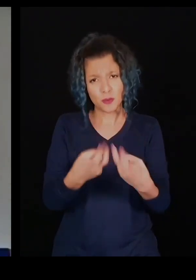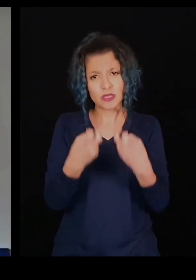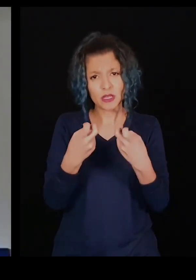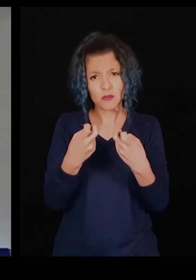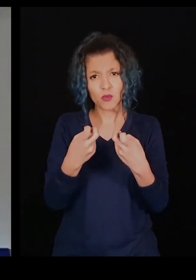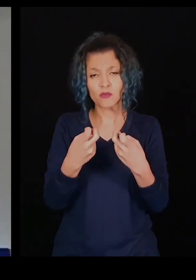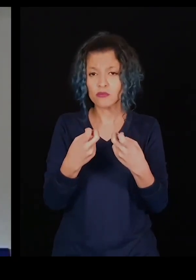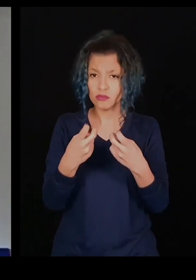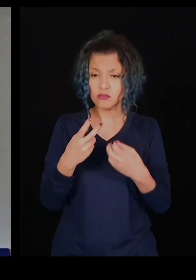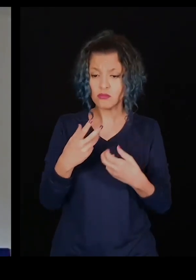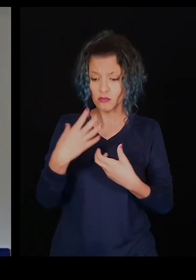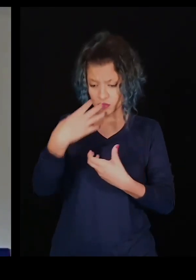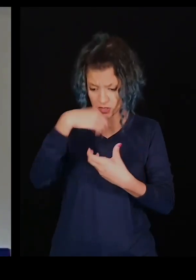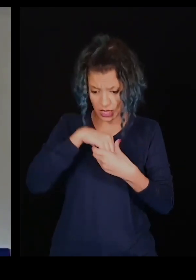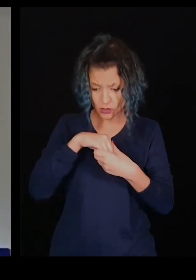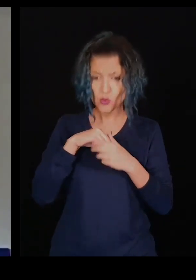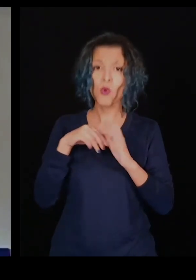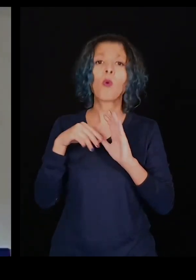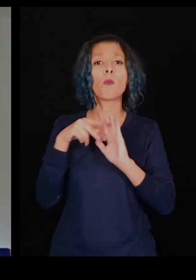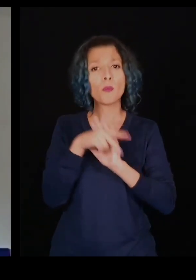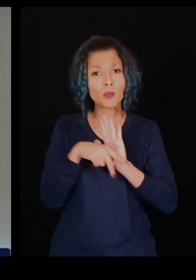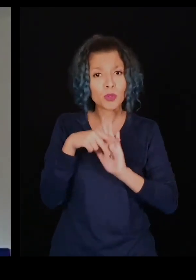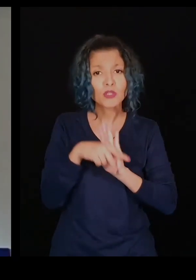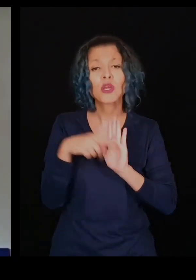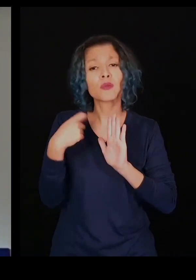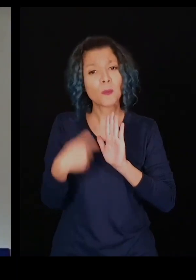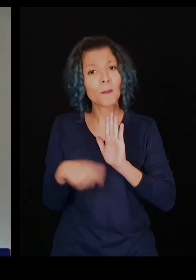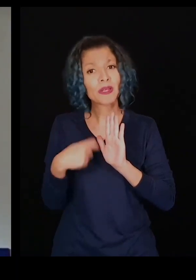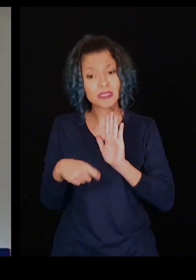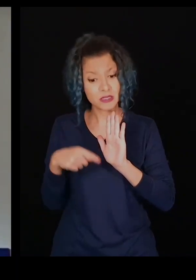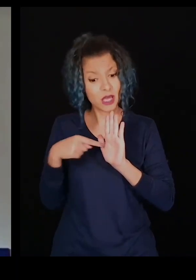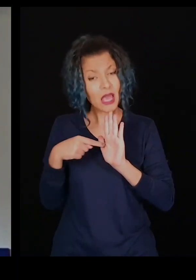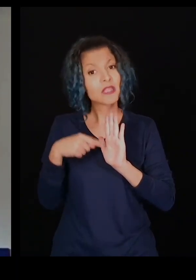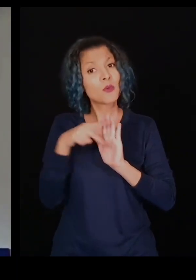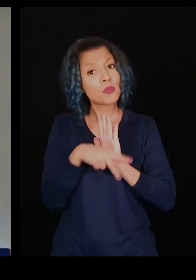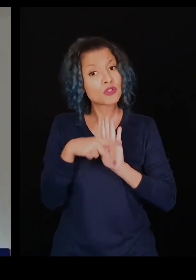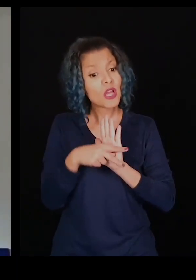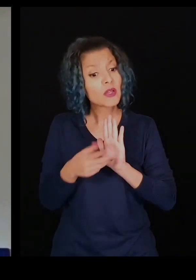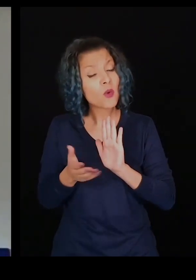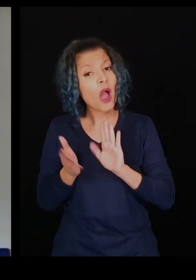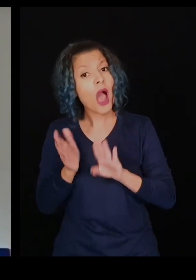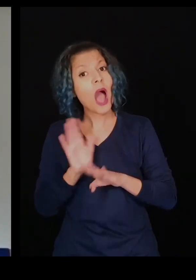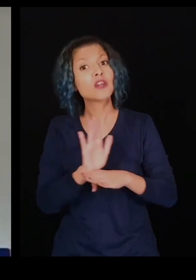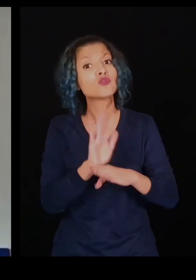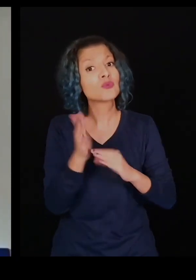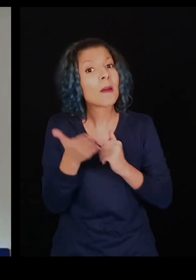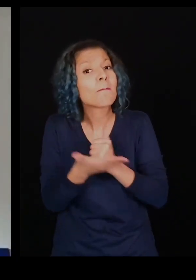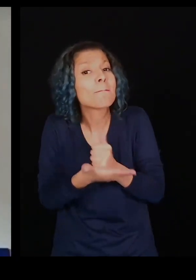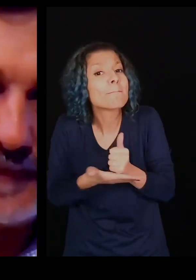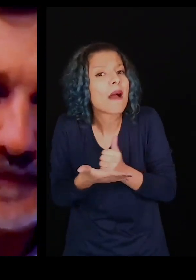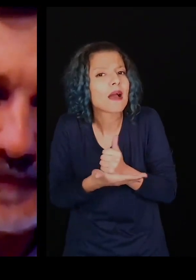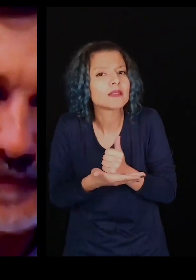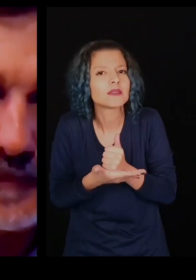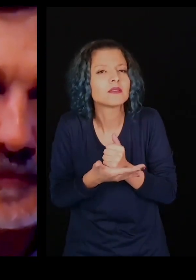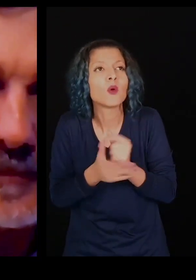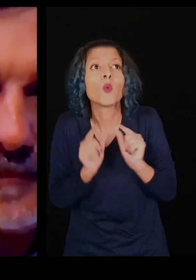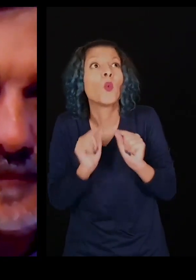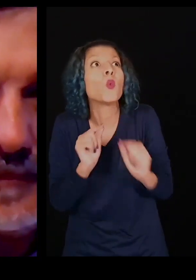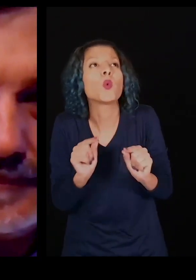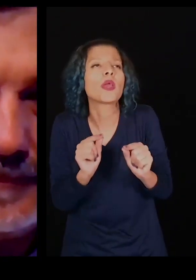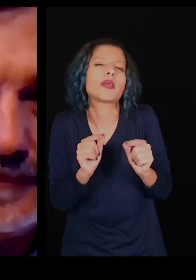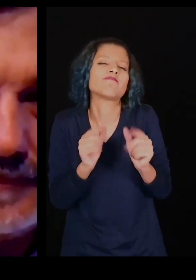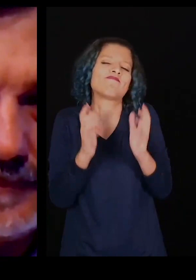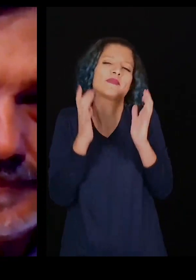construa algum chão, alguma base. Eu também não sei exatamente o que é, mas acho que um pouco disso. Acabou